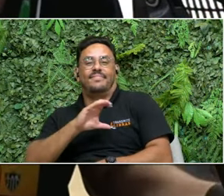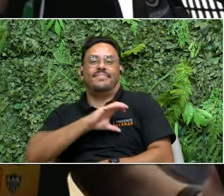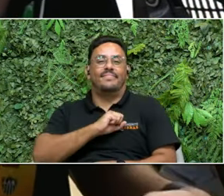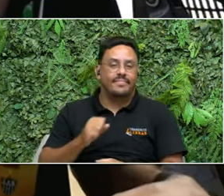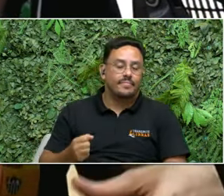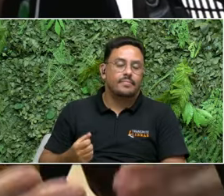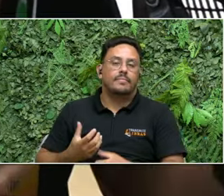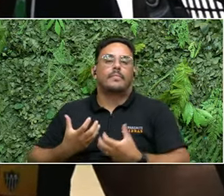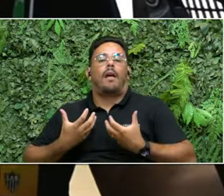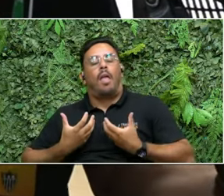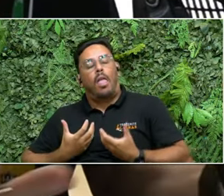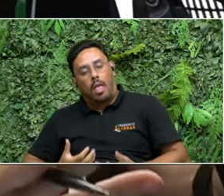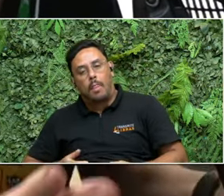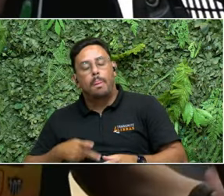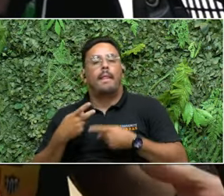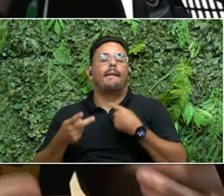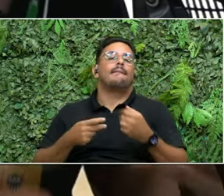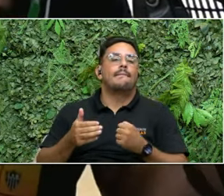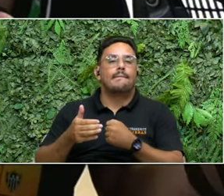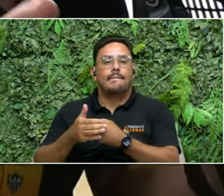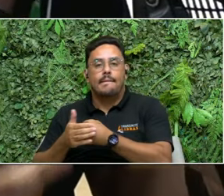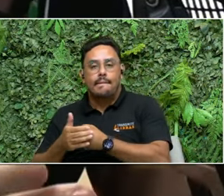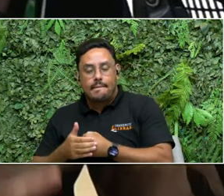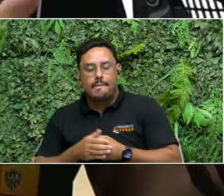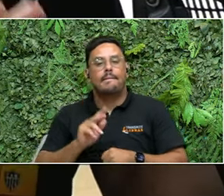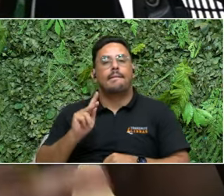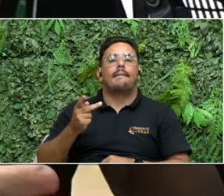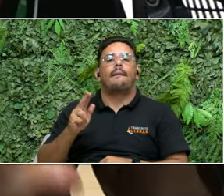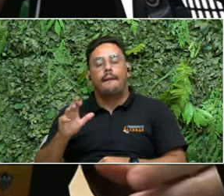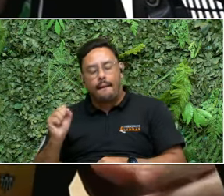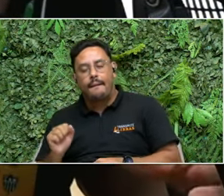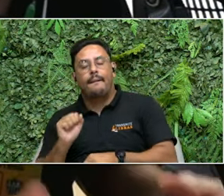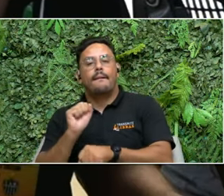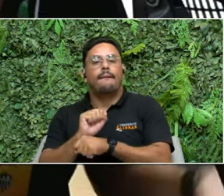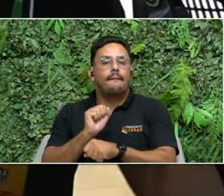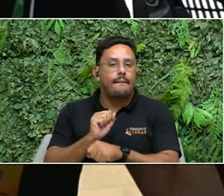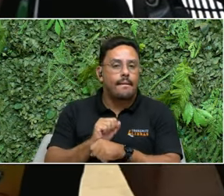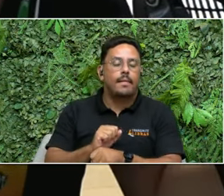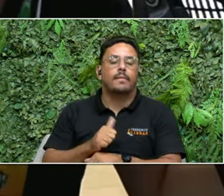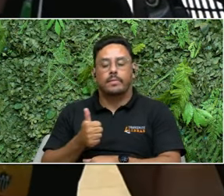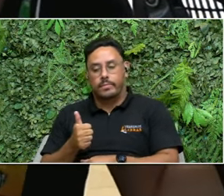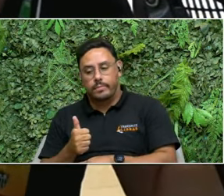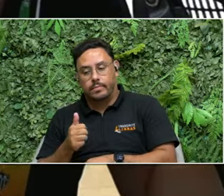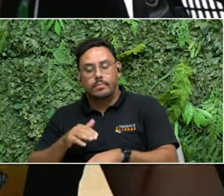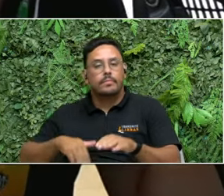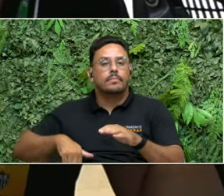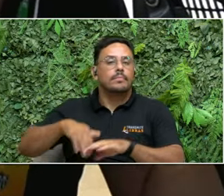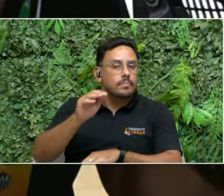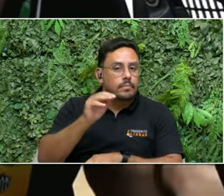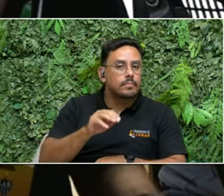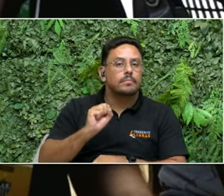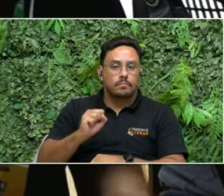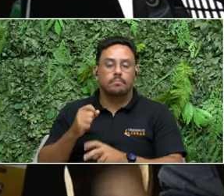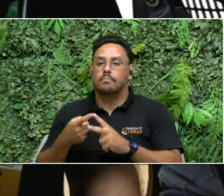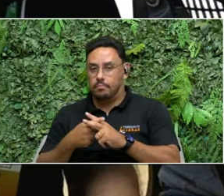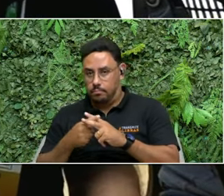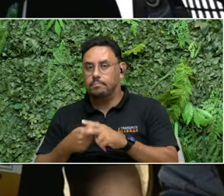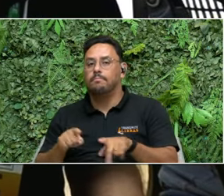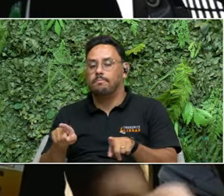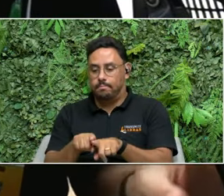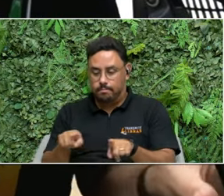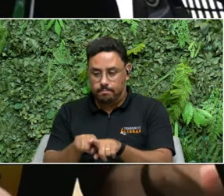cancera de todo mundo marcando o hul lá na frente e o Paulinho esperando o chutão aliás esse chutão também é outra coisa que precisa corrigir hein